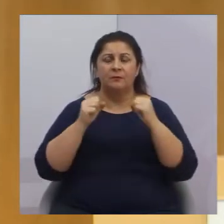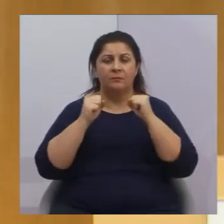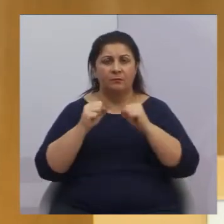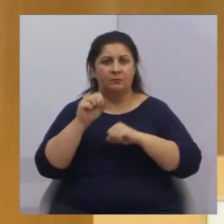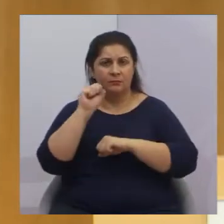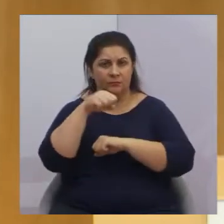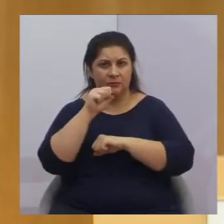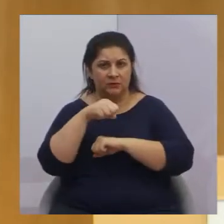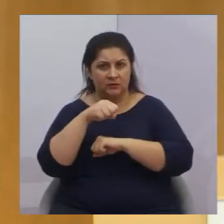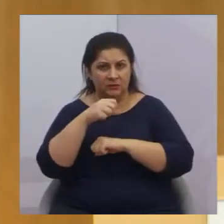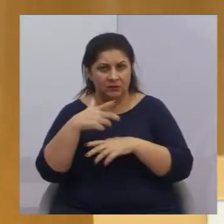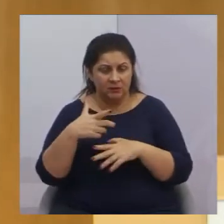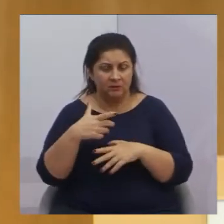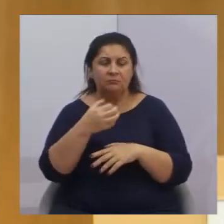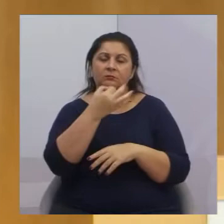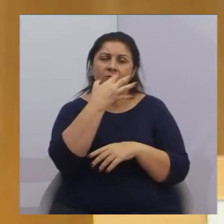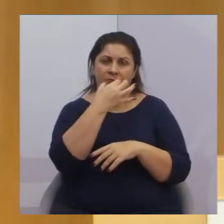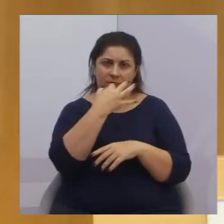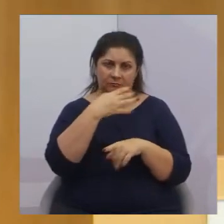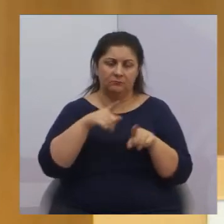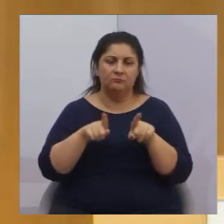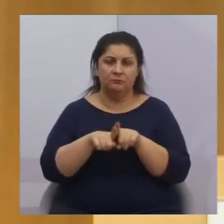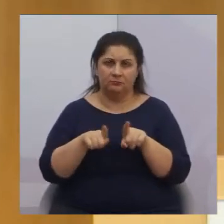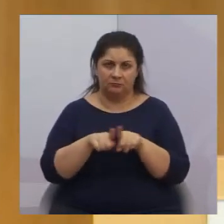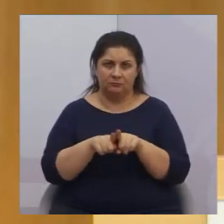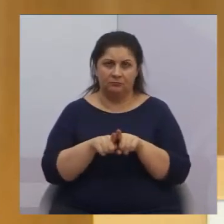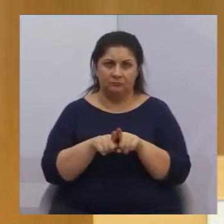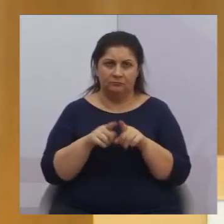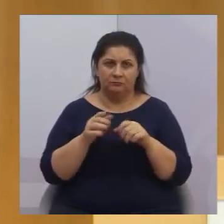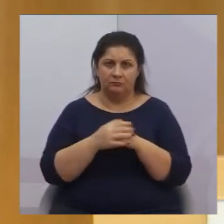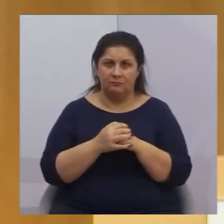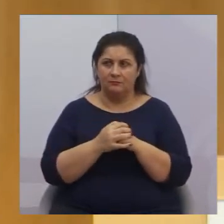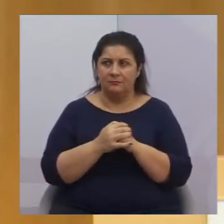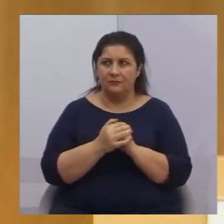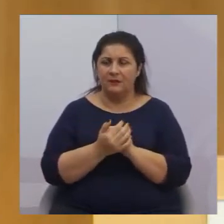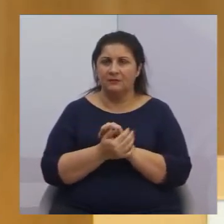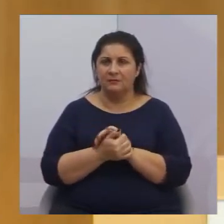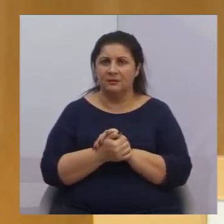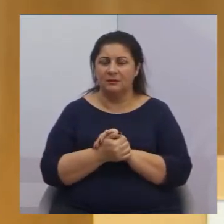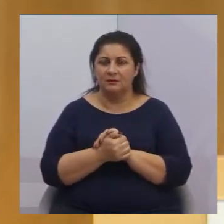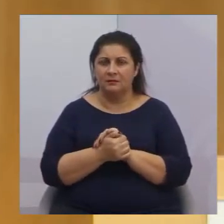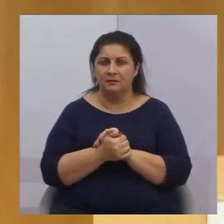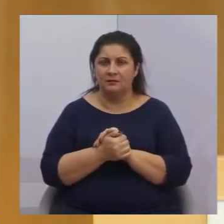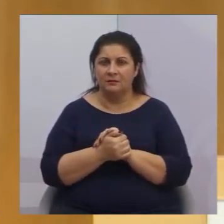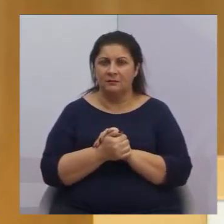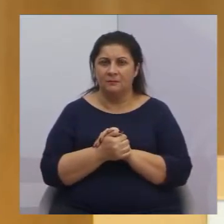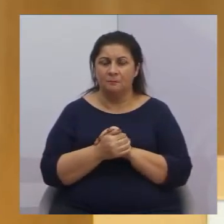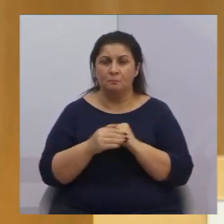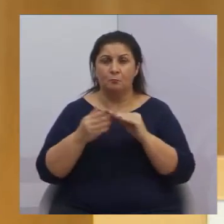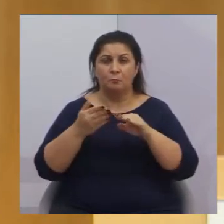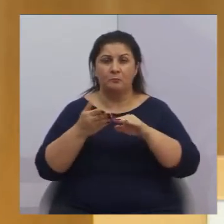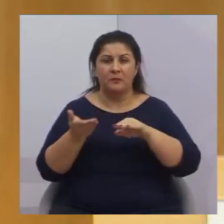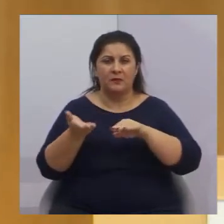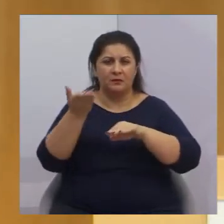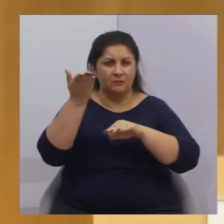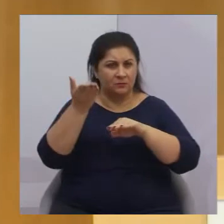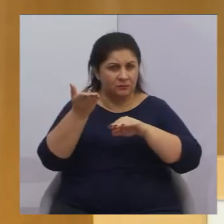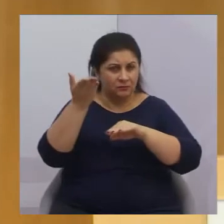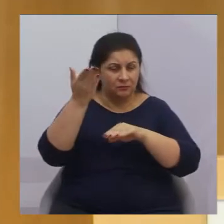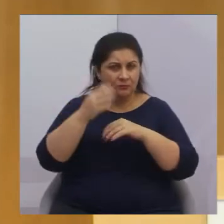sim medicamentoso também, né? Indicado aí se for um nível ainda mais elevado, ele pode ser um